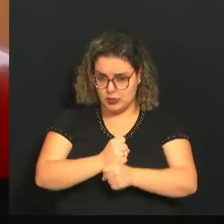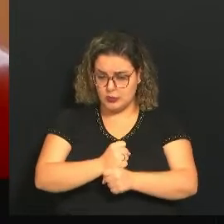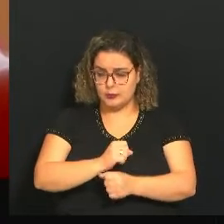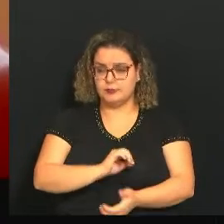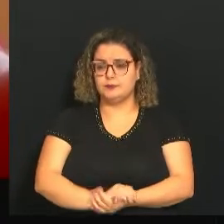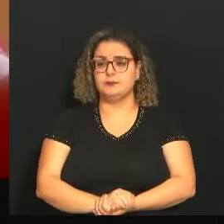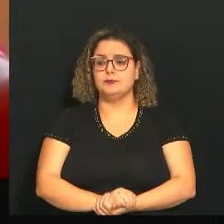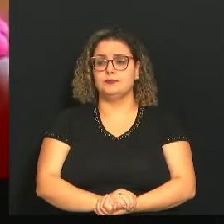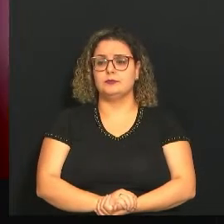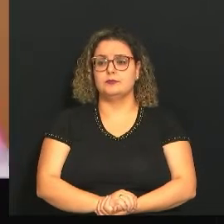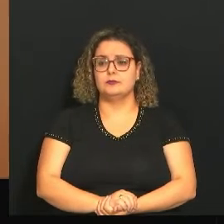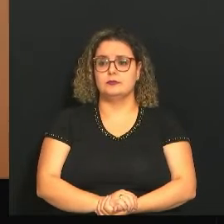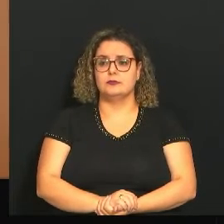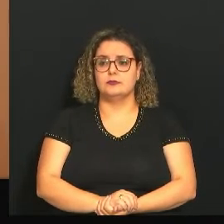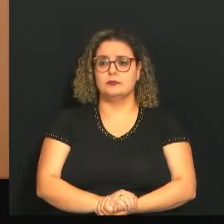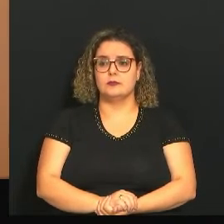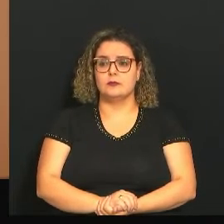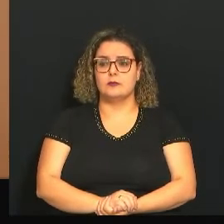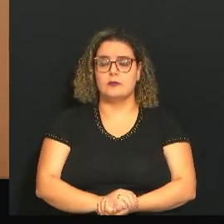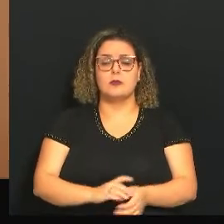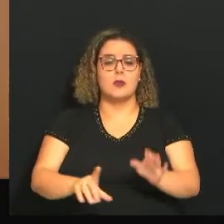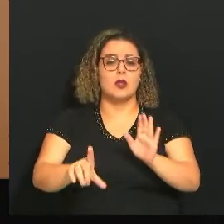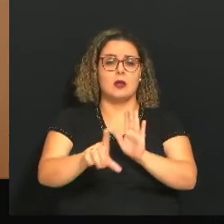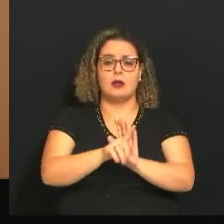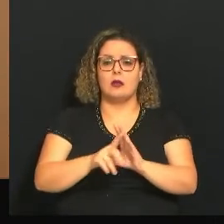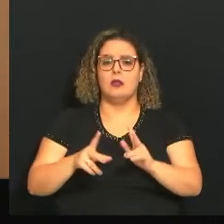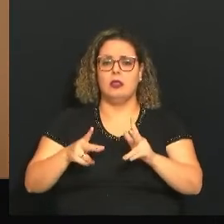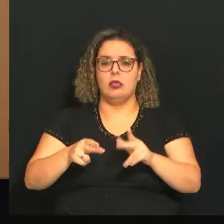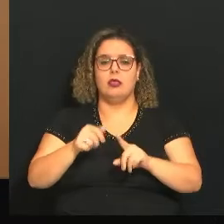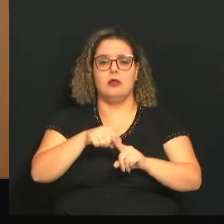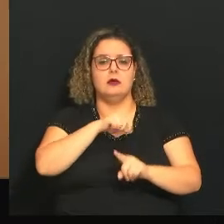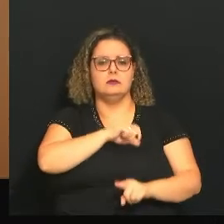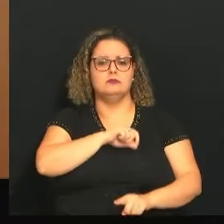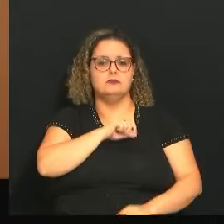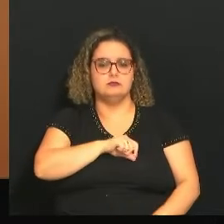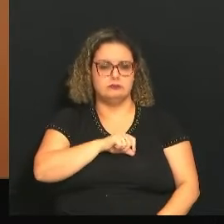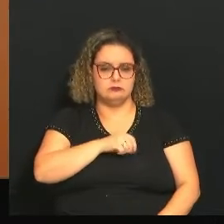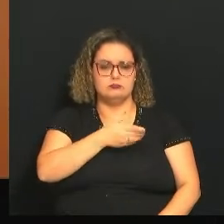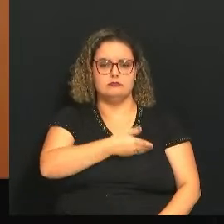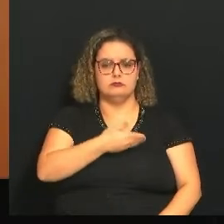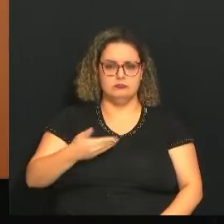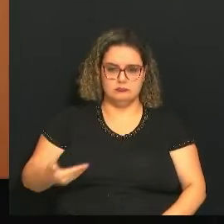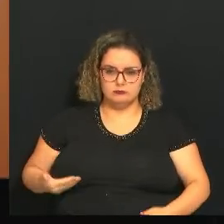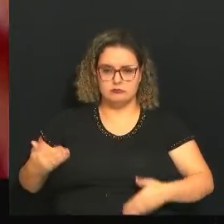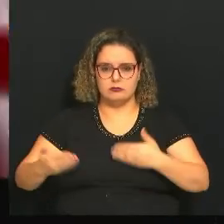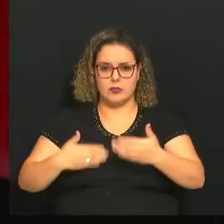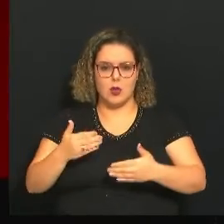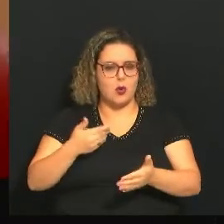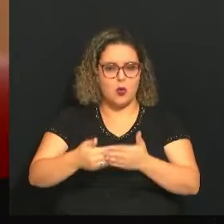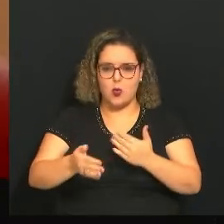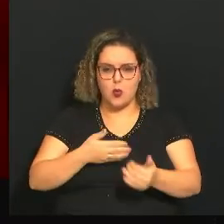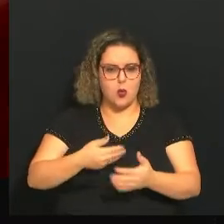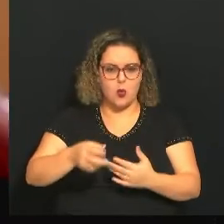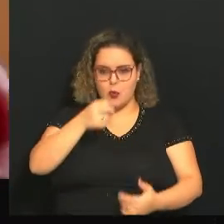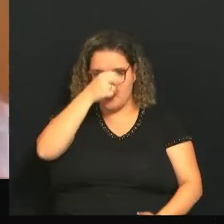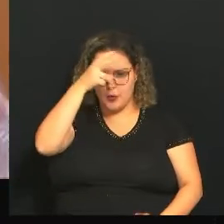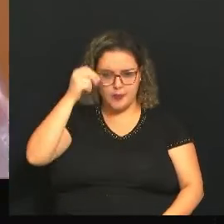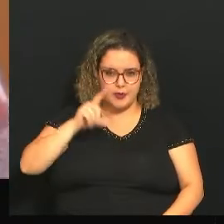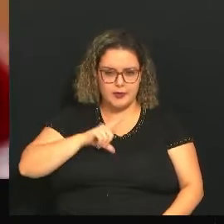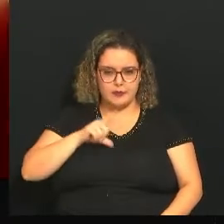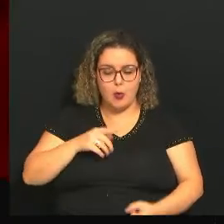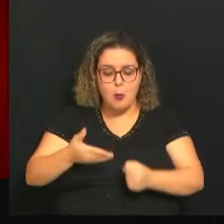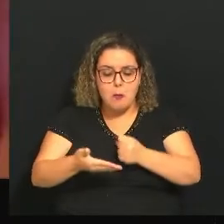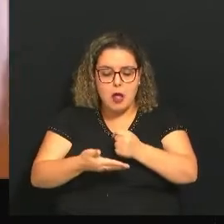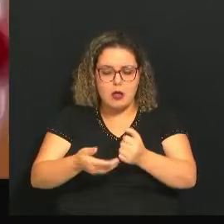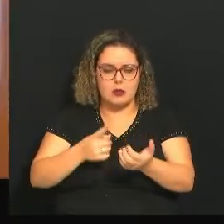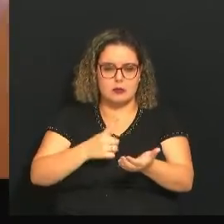Então, essa lei ela congelou o salário dos servidores públicos. Então, qualquer prefeito que tenha um mínimo de compromisso com o atendimento à